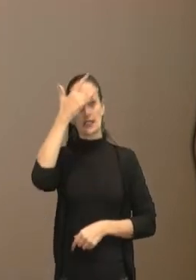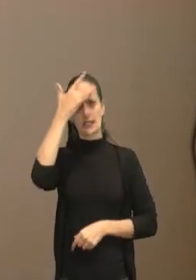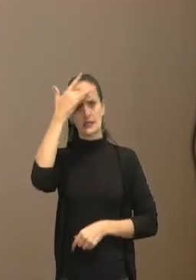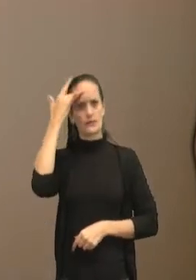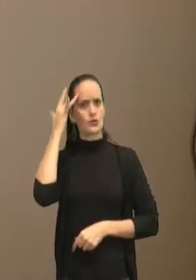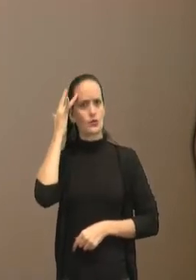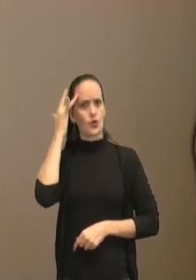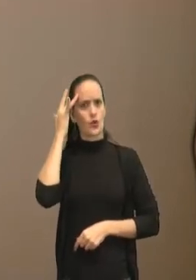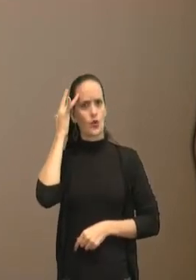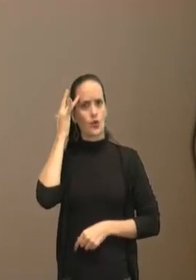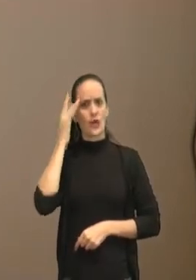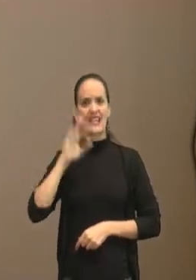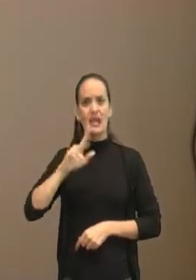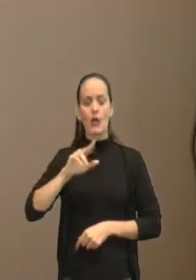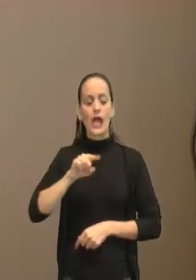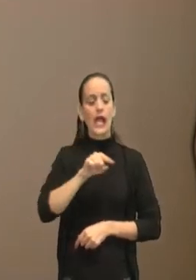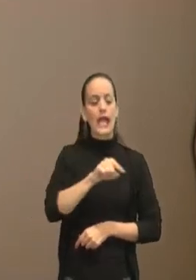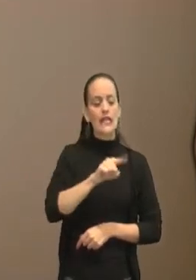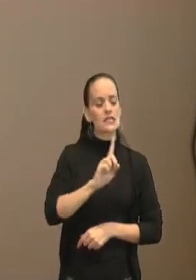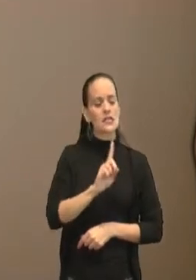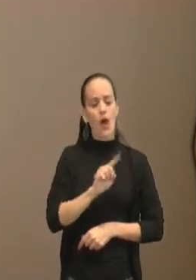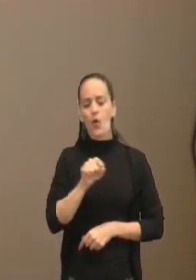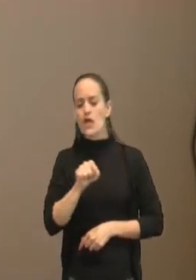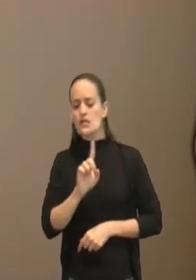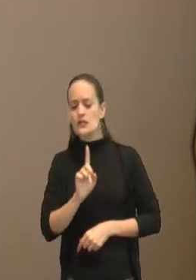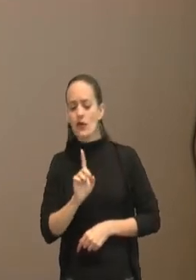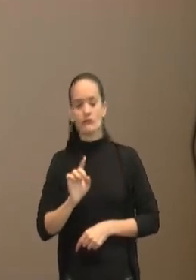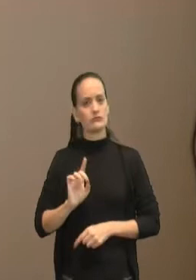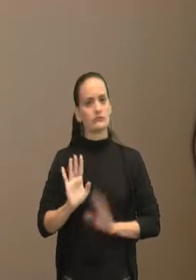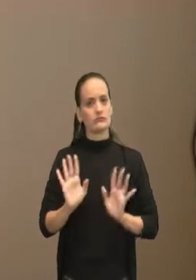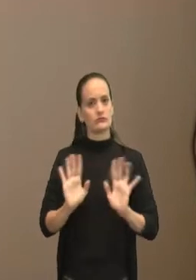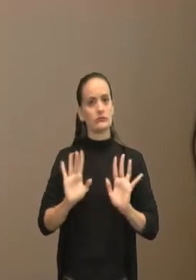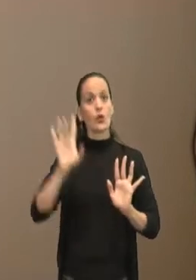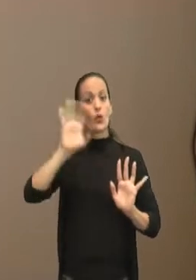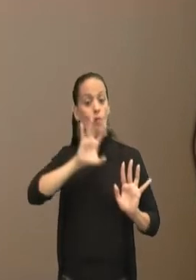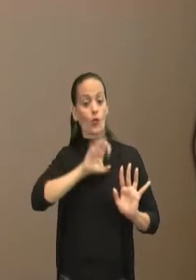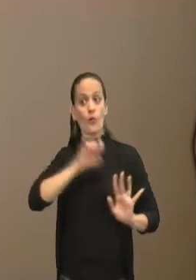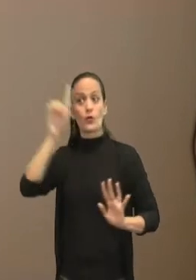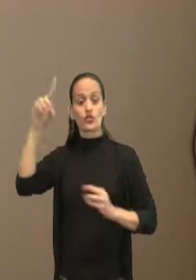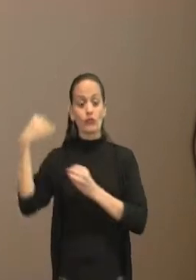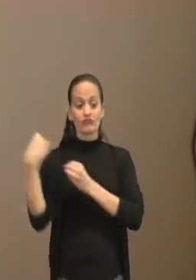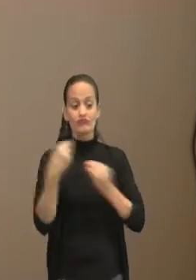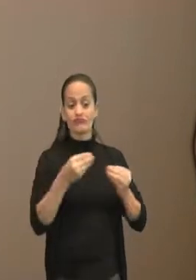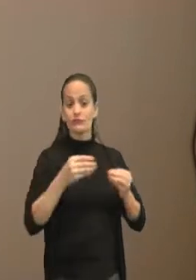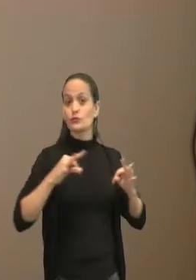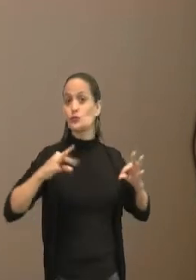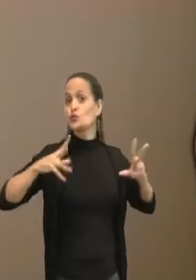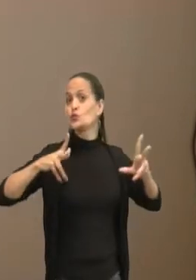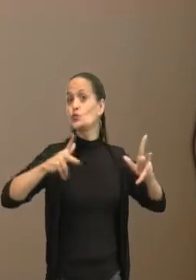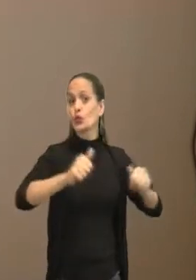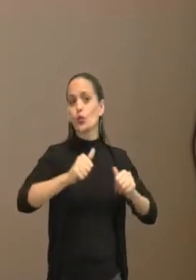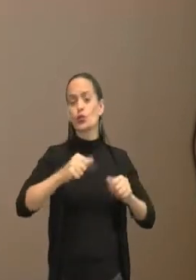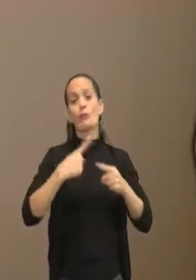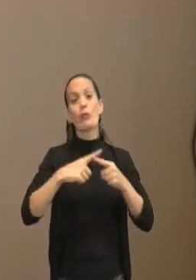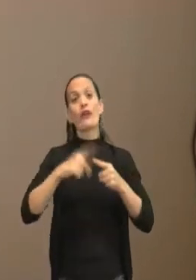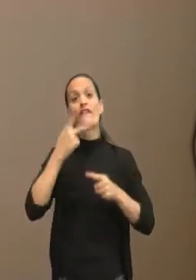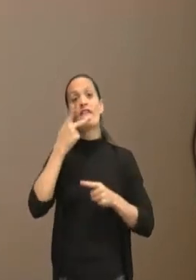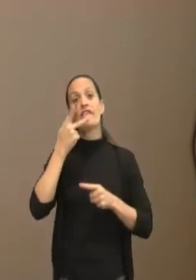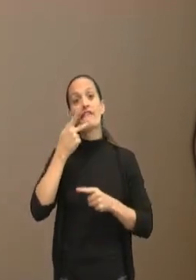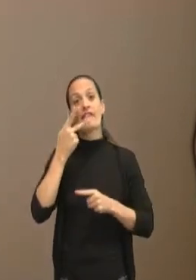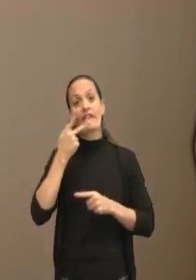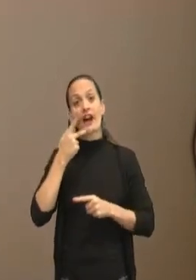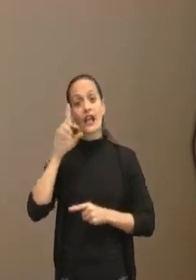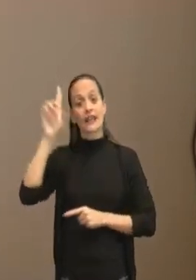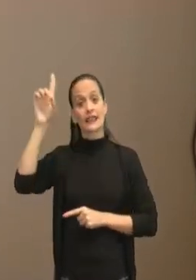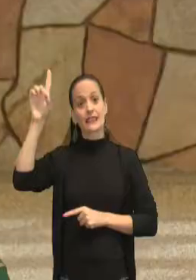ideia de exceção quando tratamos sobre o amor de Deus. Deus amou o mundo.